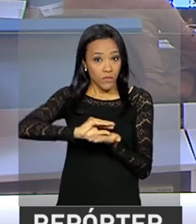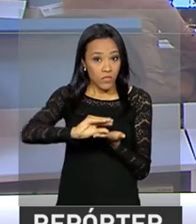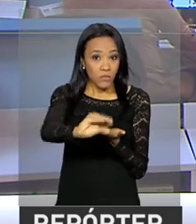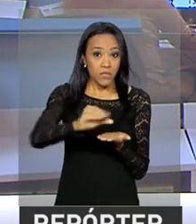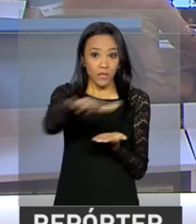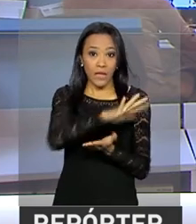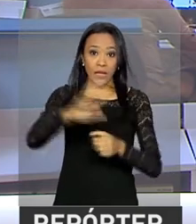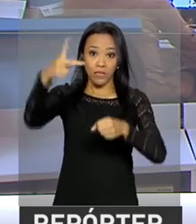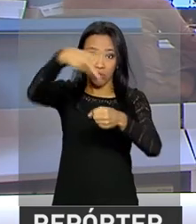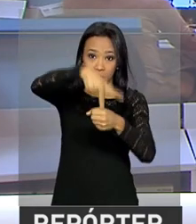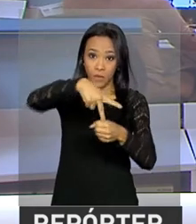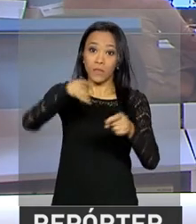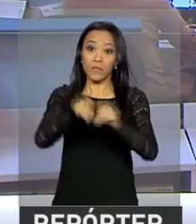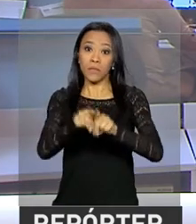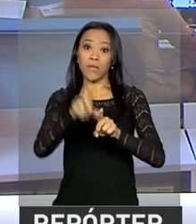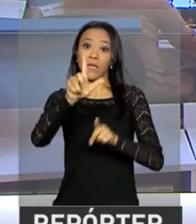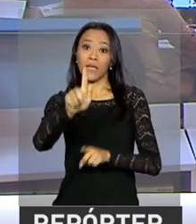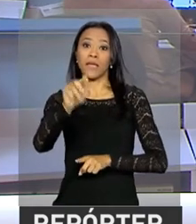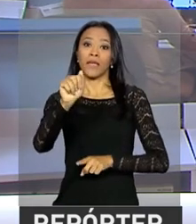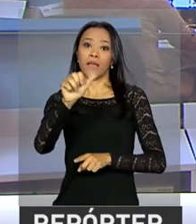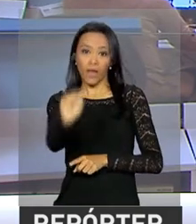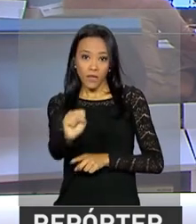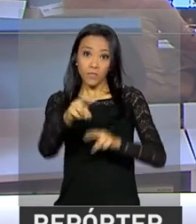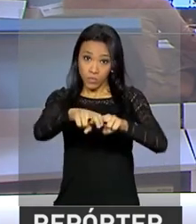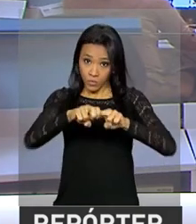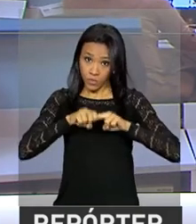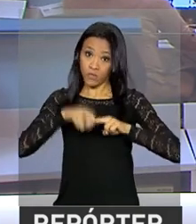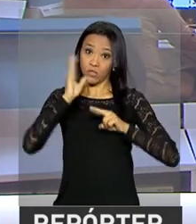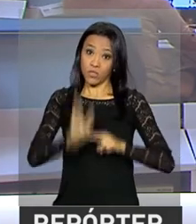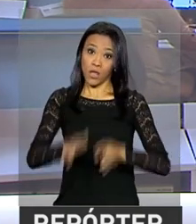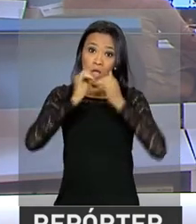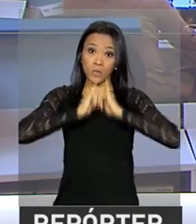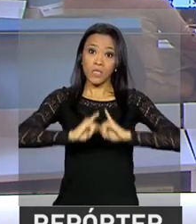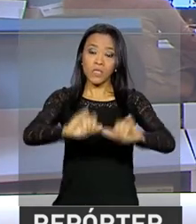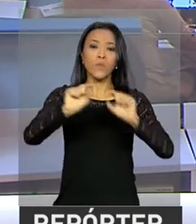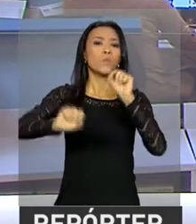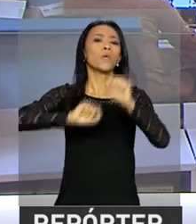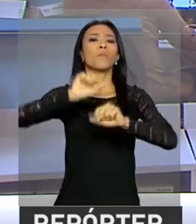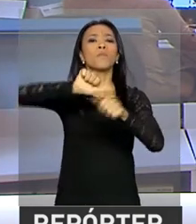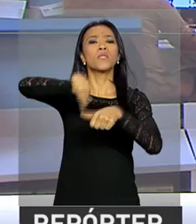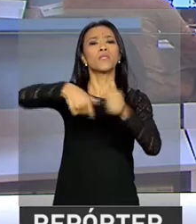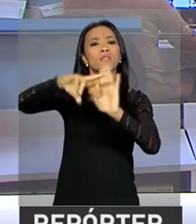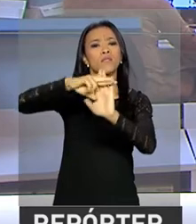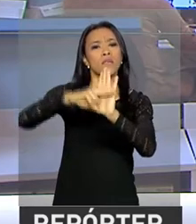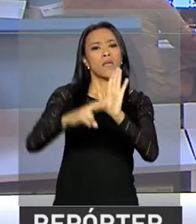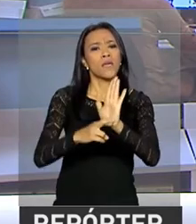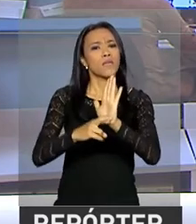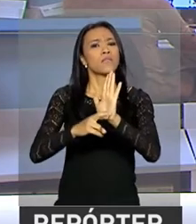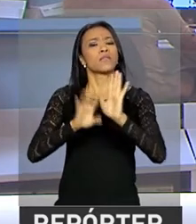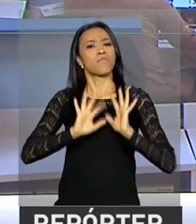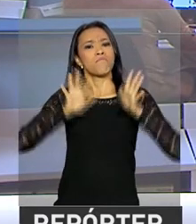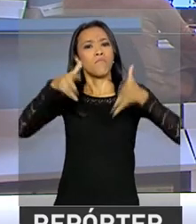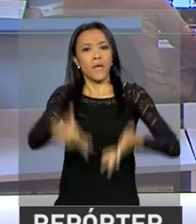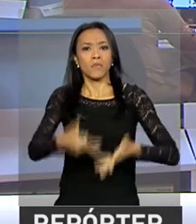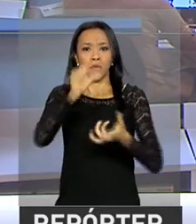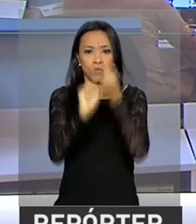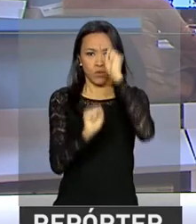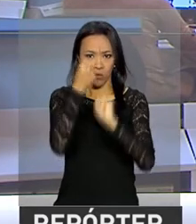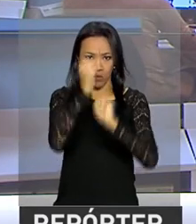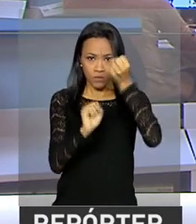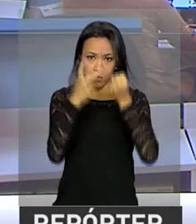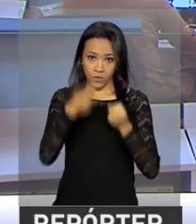de petróleo e gás para isso foram anunciadas mudanças das regras que definem a participação de indústrias